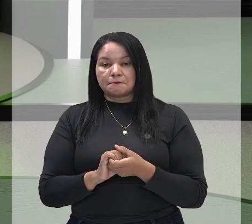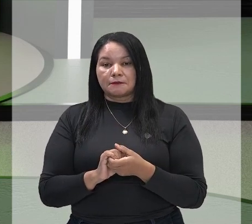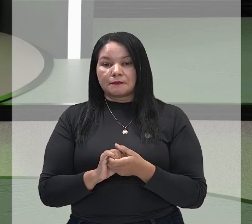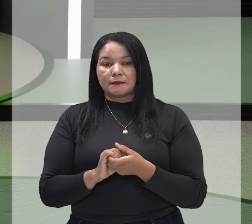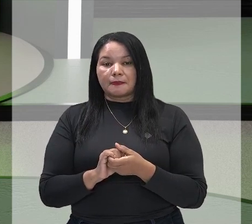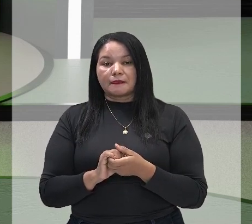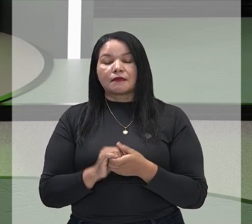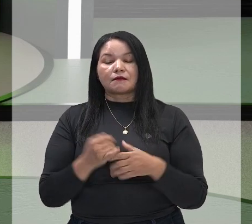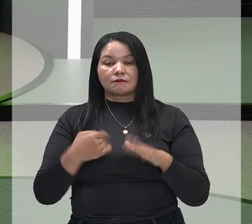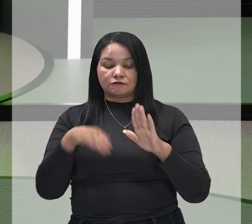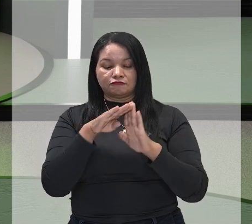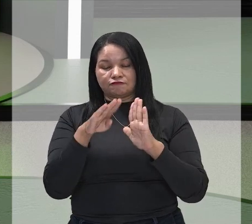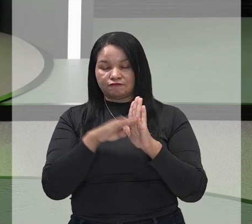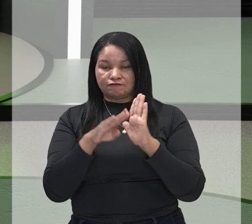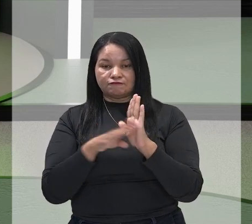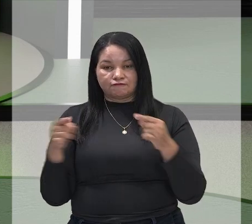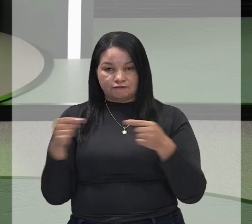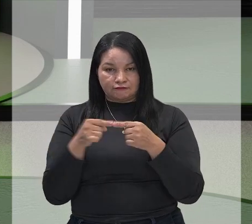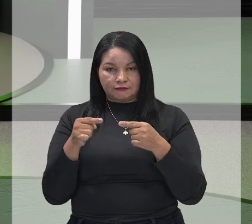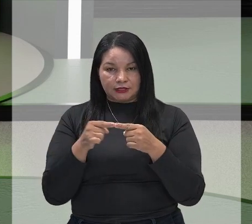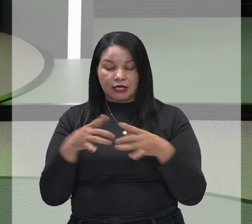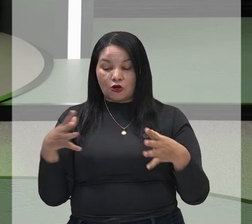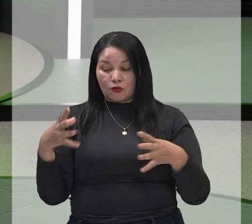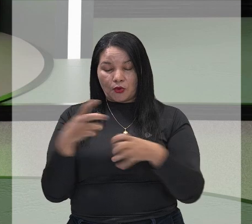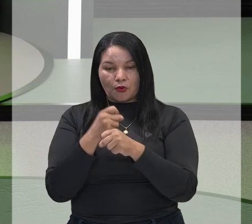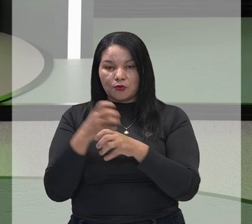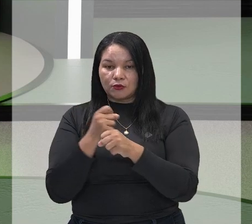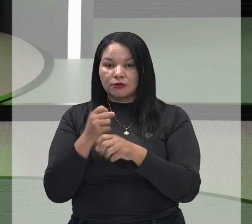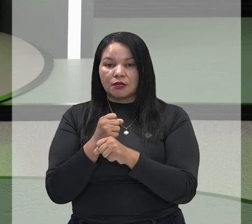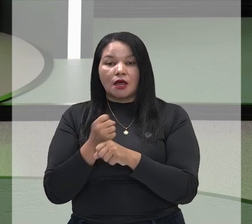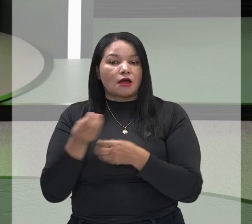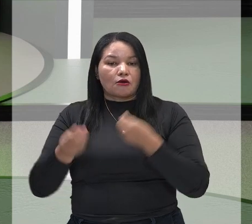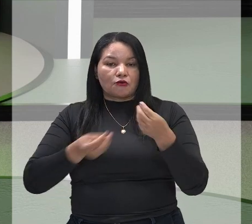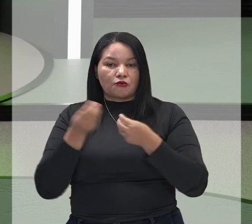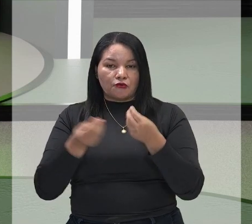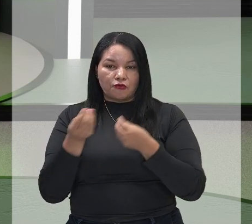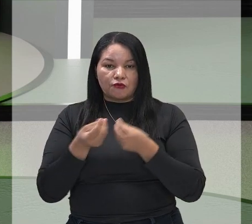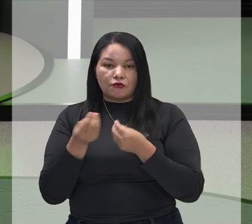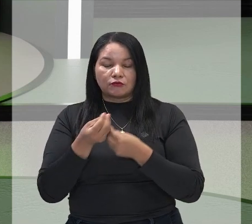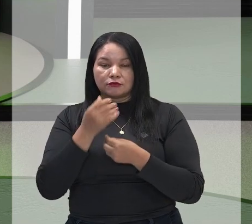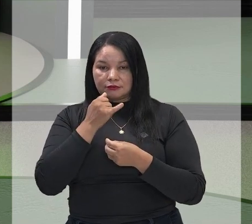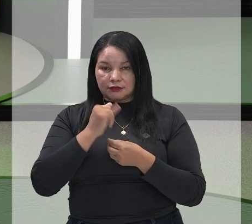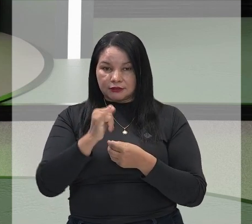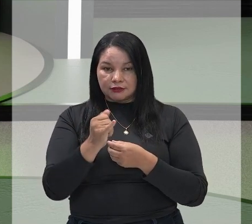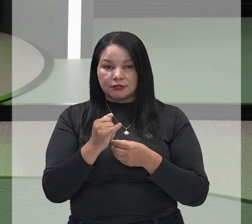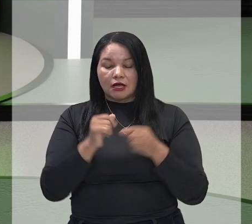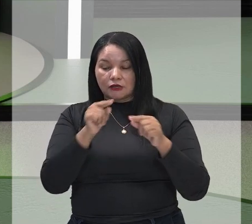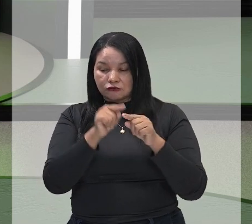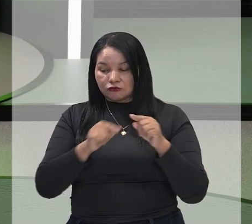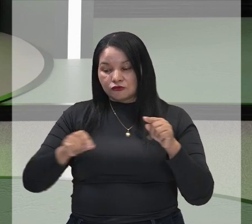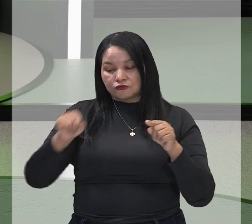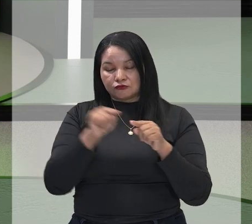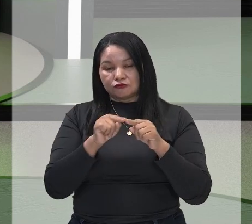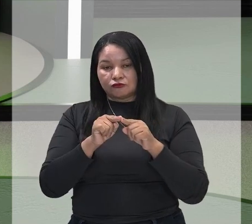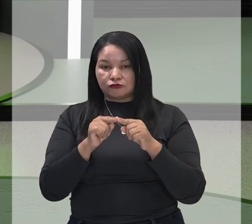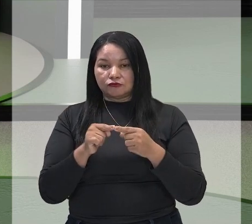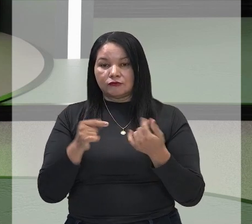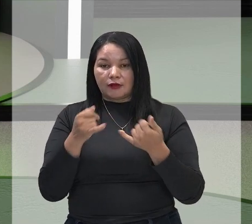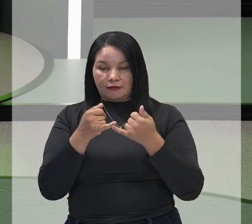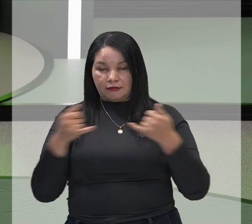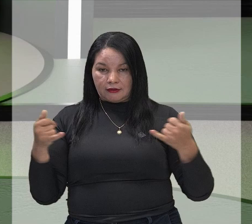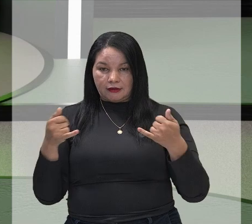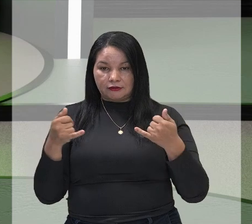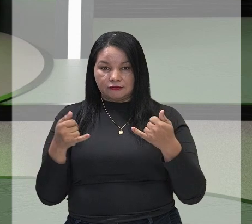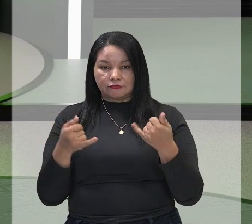Ohm, certo? Para calcular como a resistência afeta o circuito elétrico numa determinada situação. A